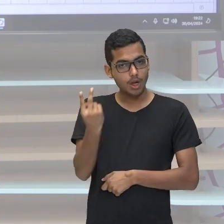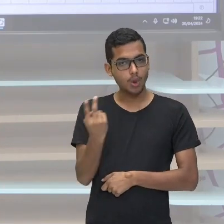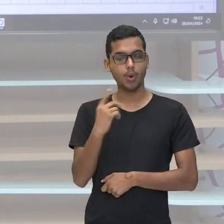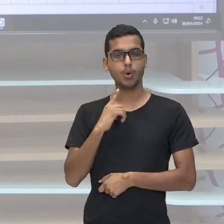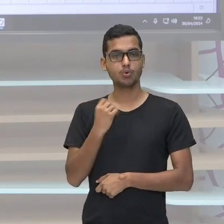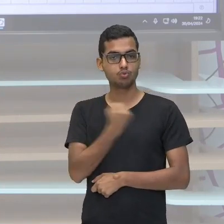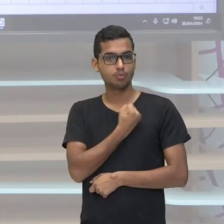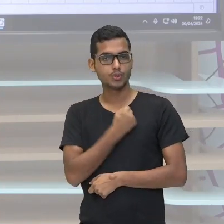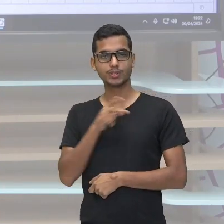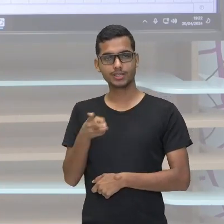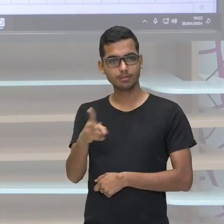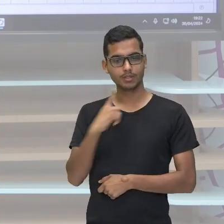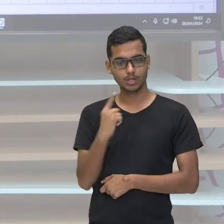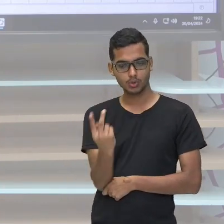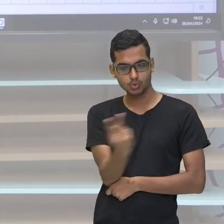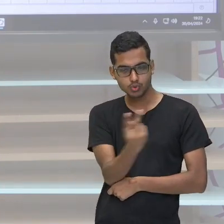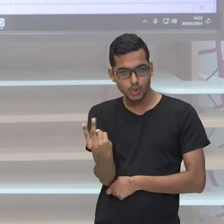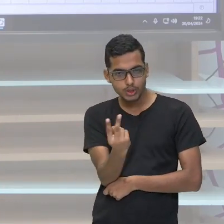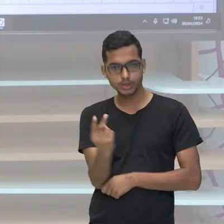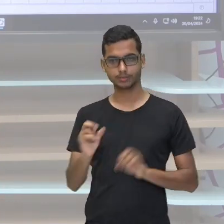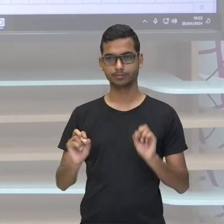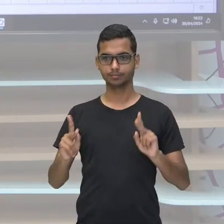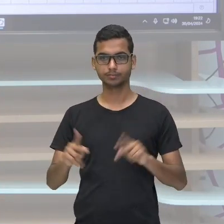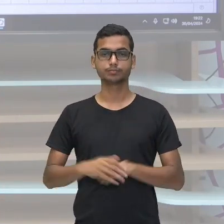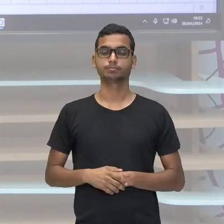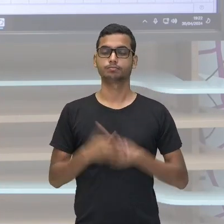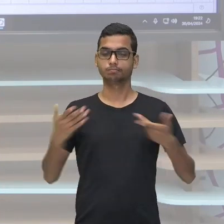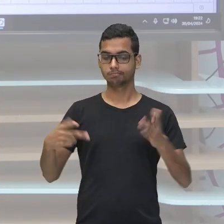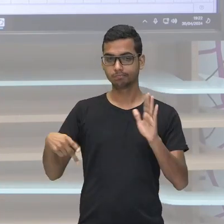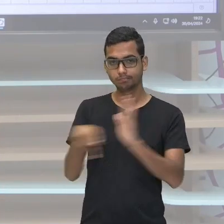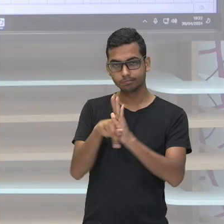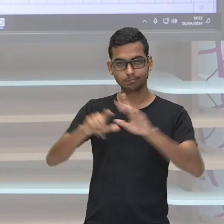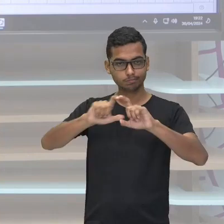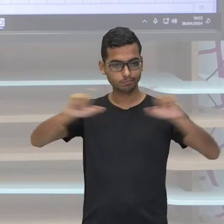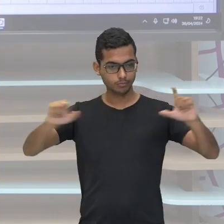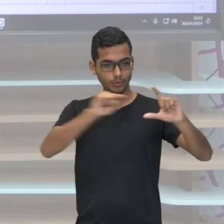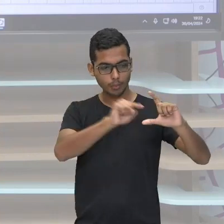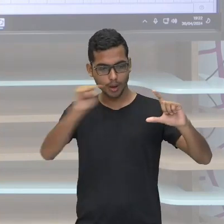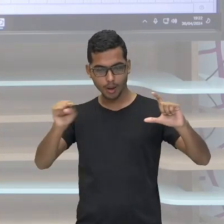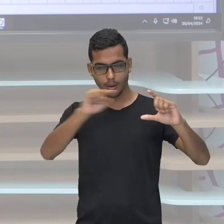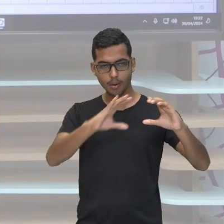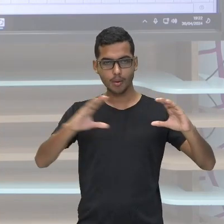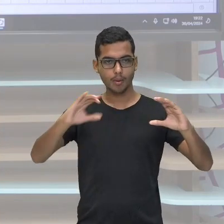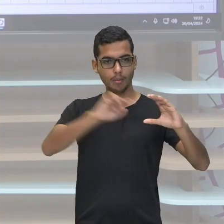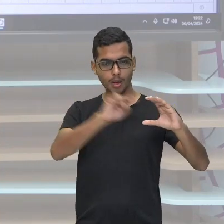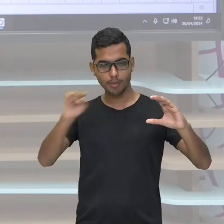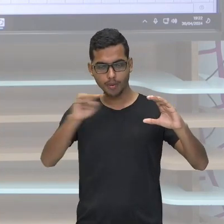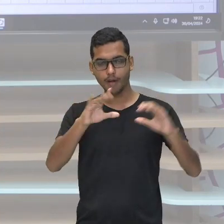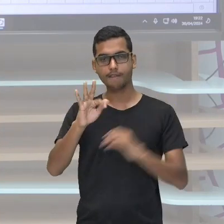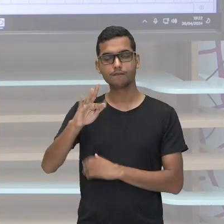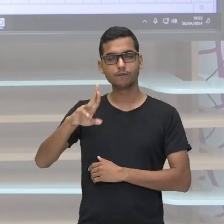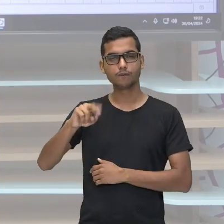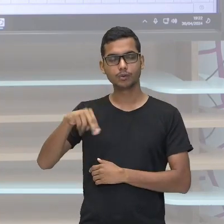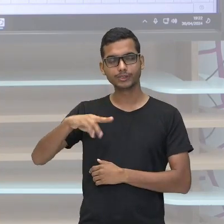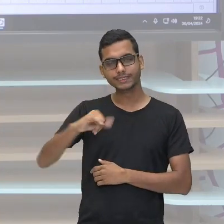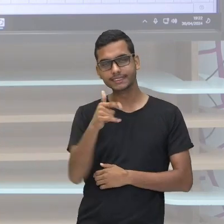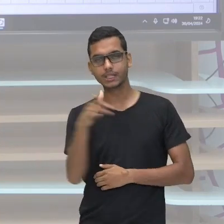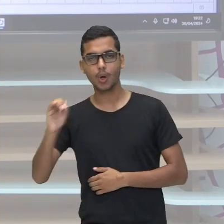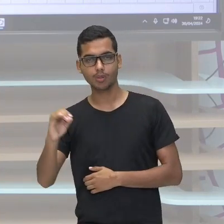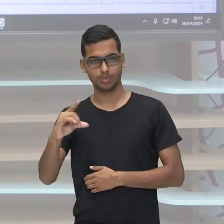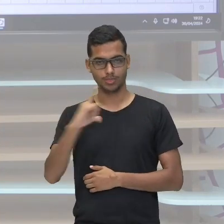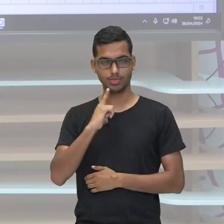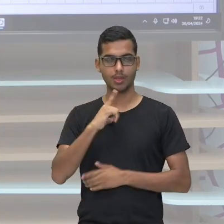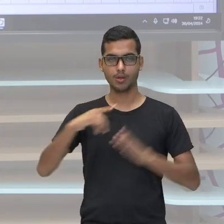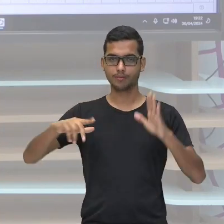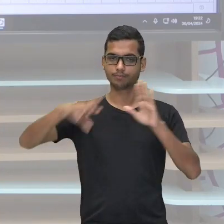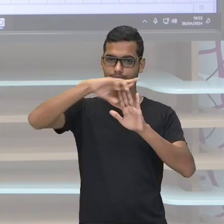a função, para uma relação, geralmente tem uma lei que vai associar a combinação desses dois pontos. Não é